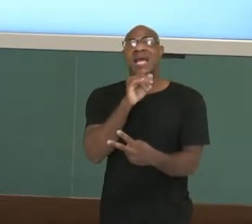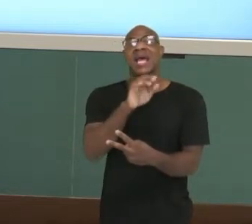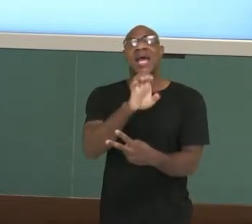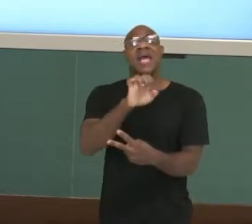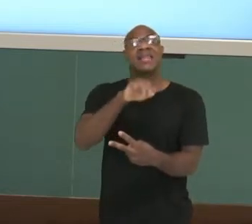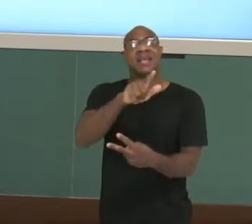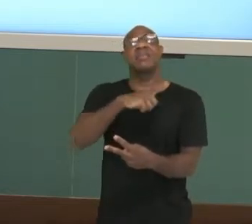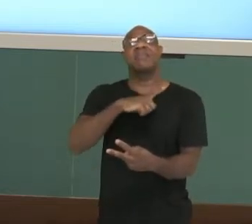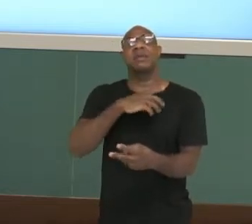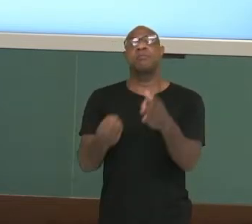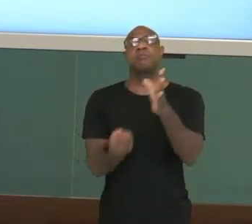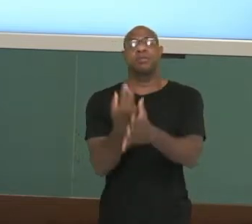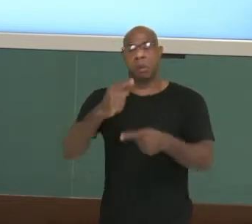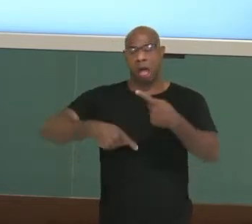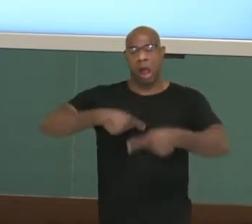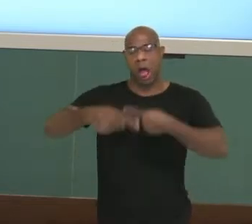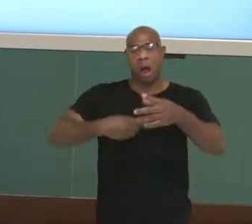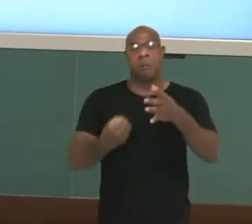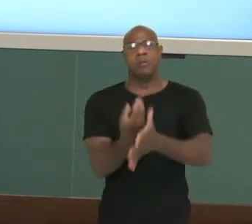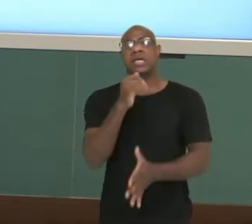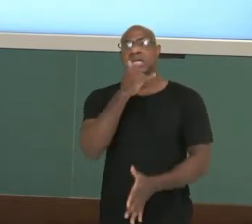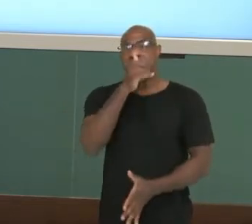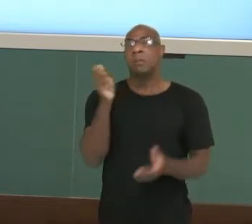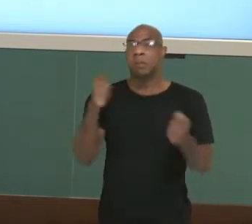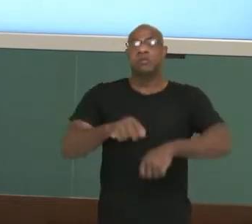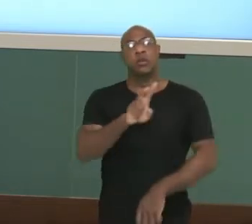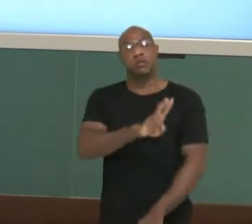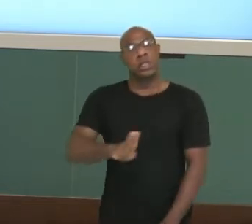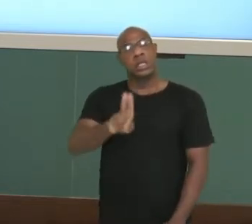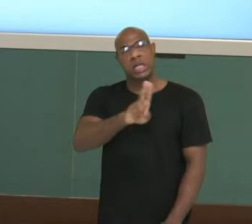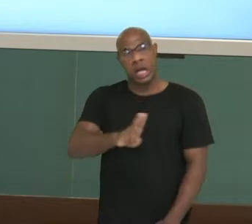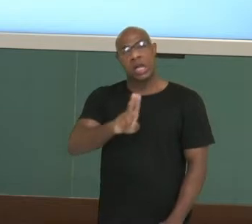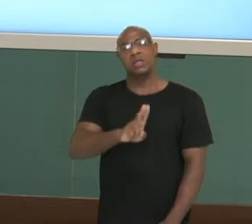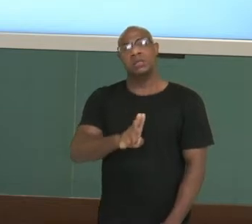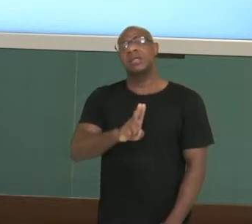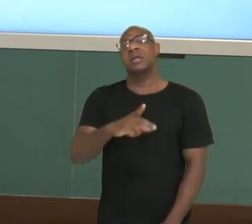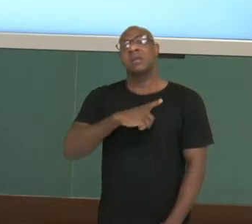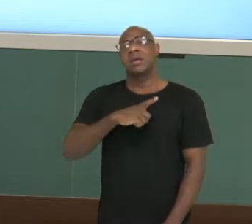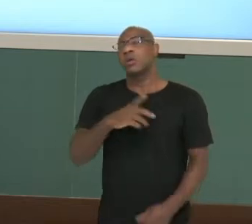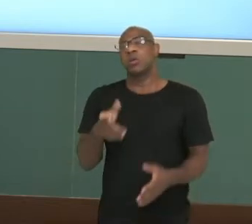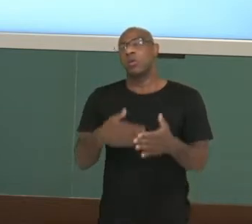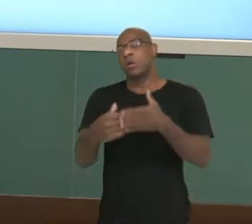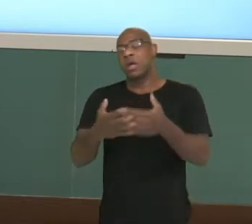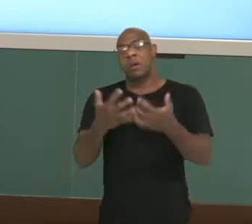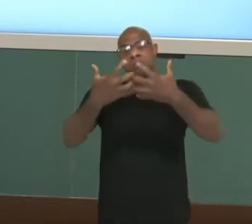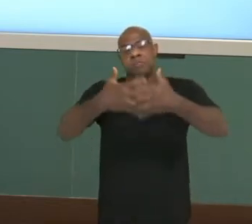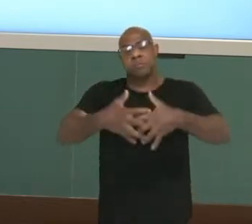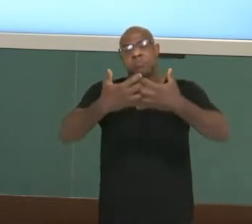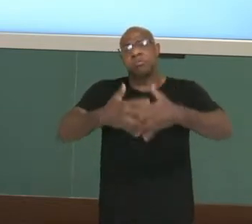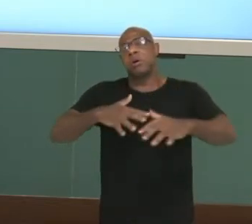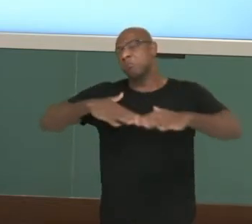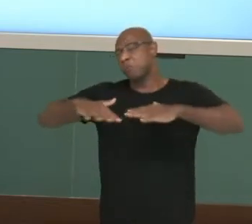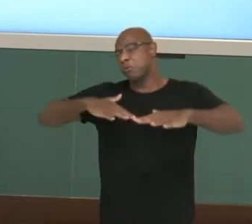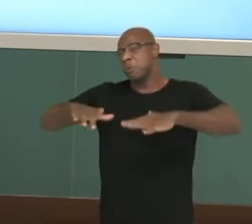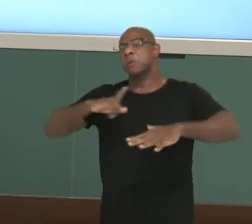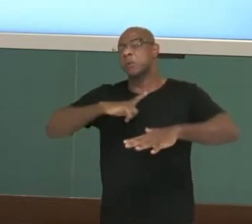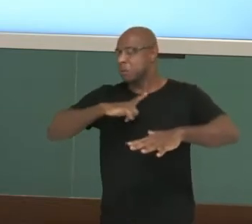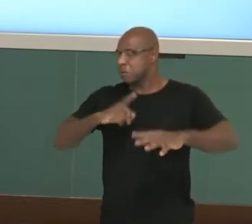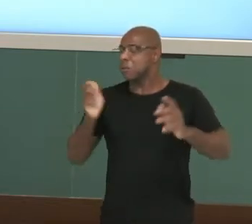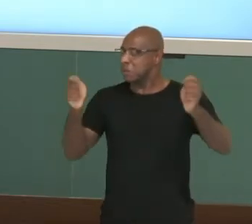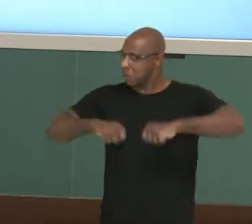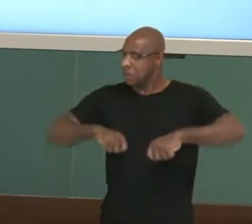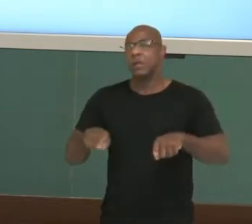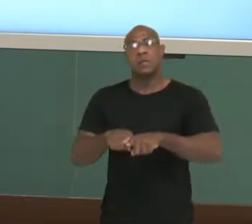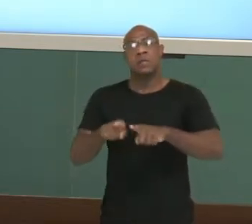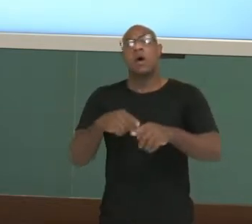gera energia, que pode ser utilizado para colocar algum equipamento em movimento, para realizar